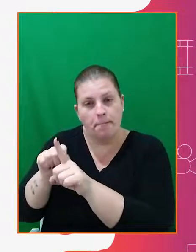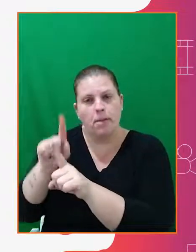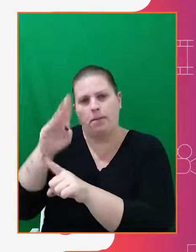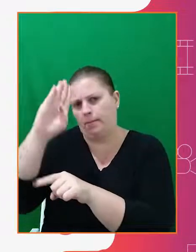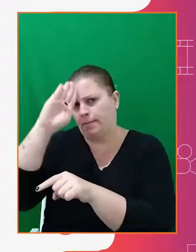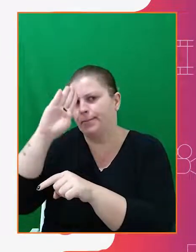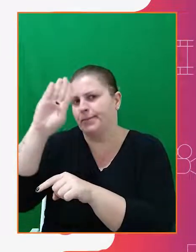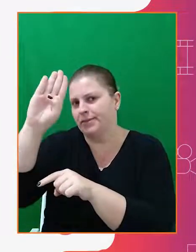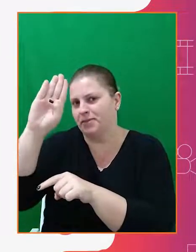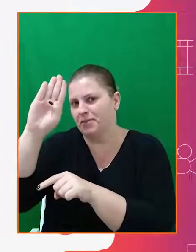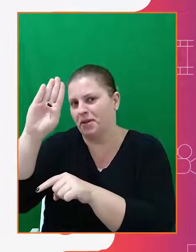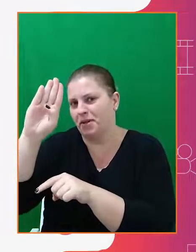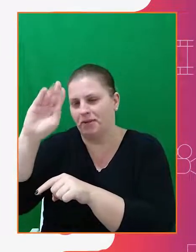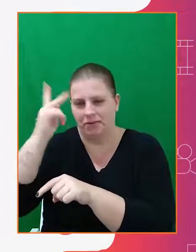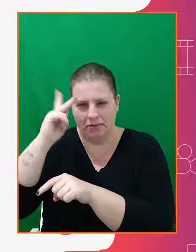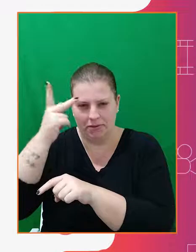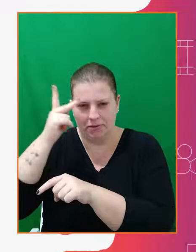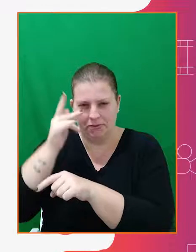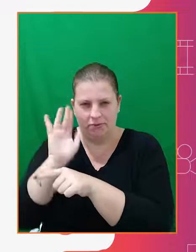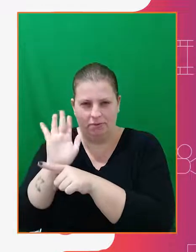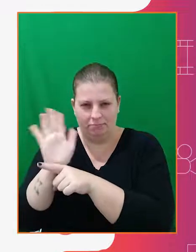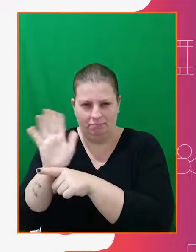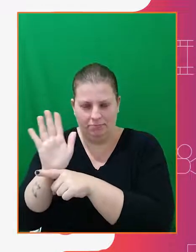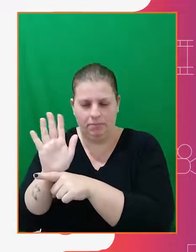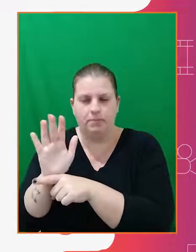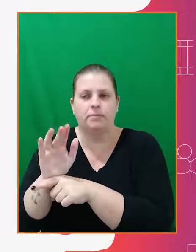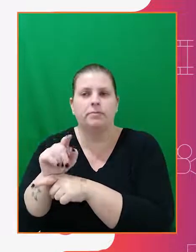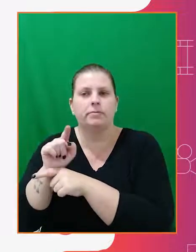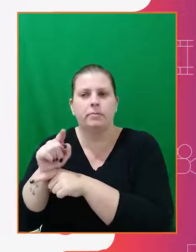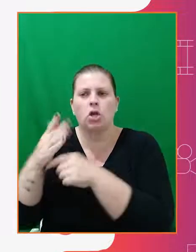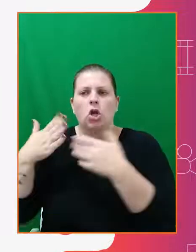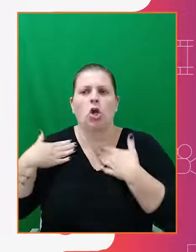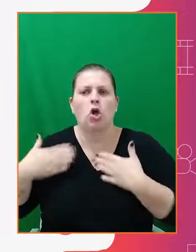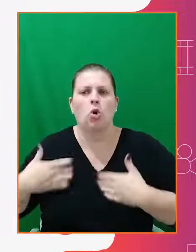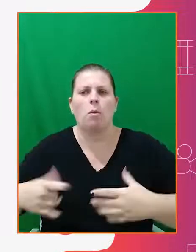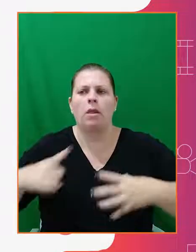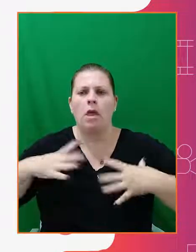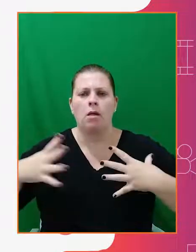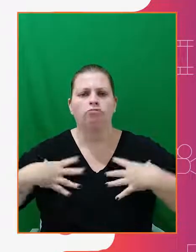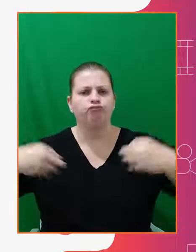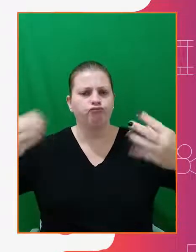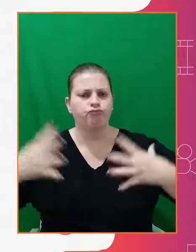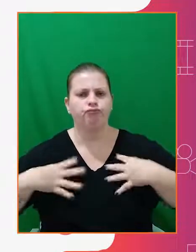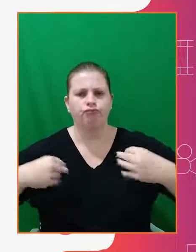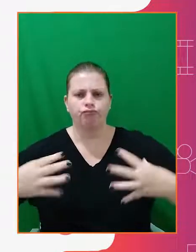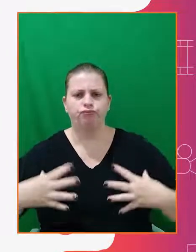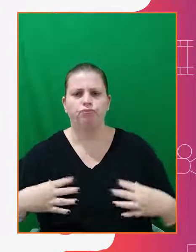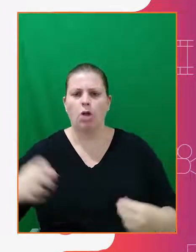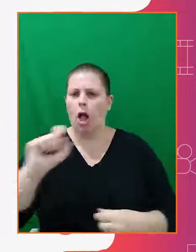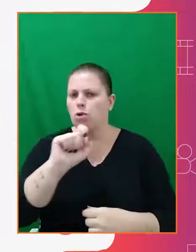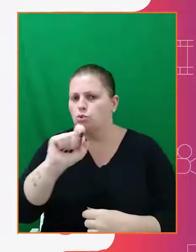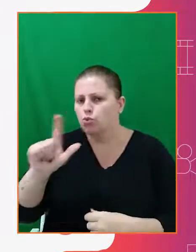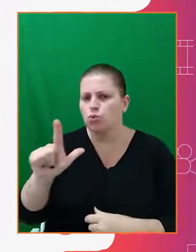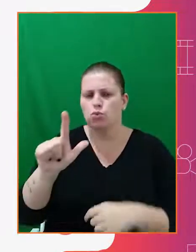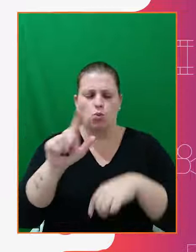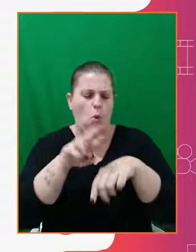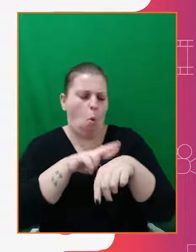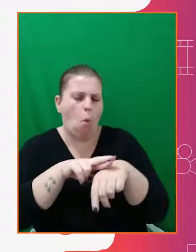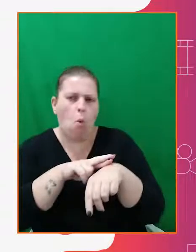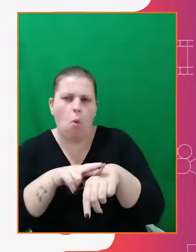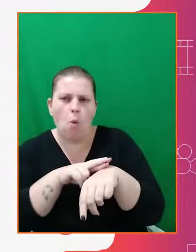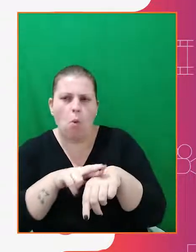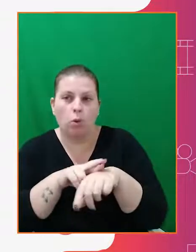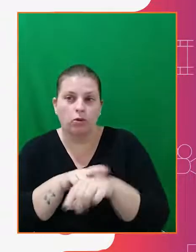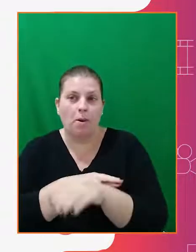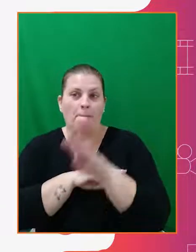principais na história. O seu corpo é coberto por pelos azuis e roxos, como mostrado na